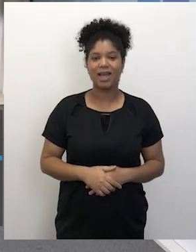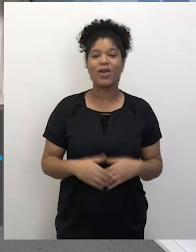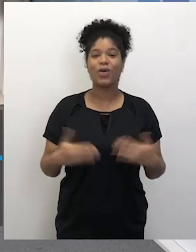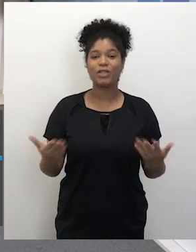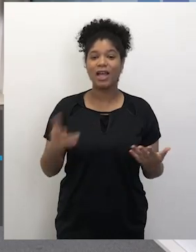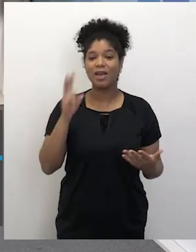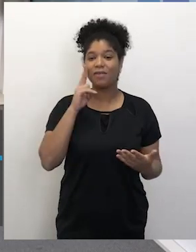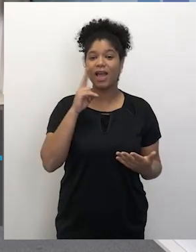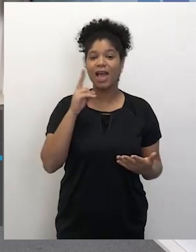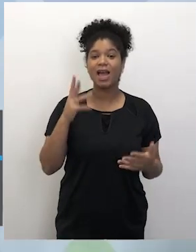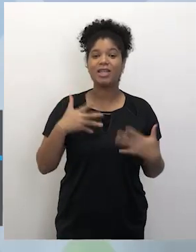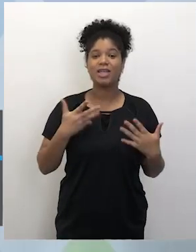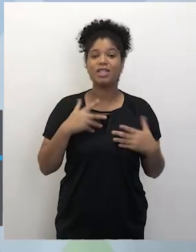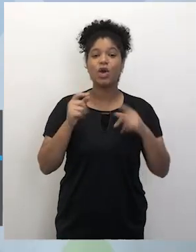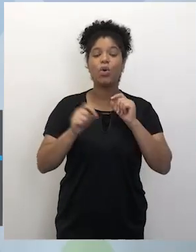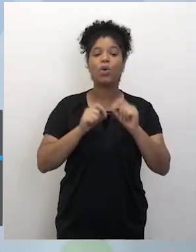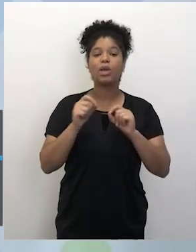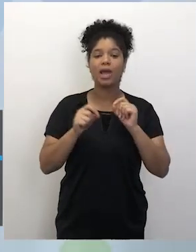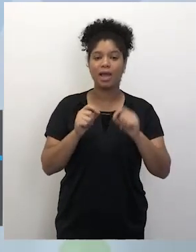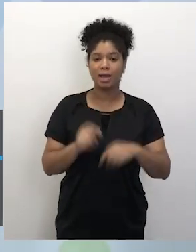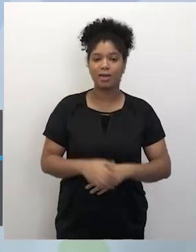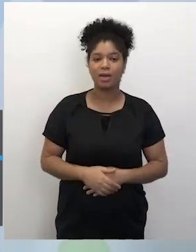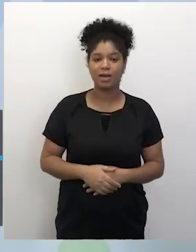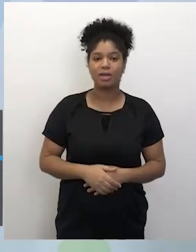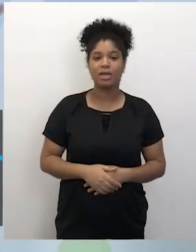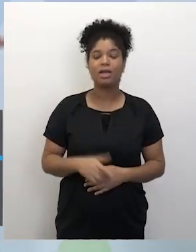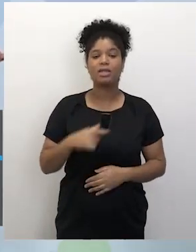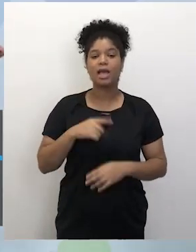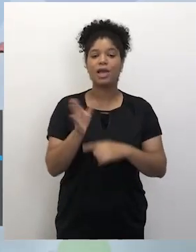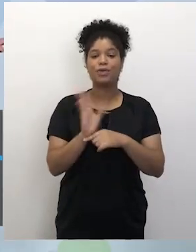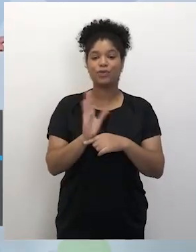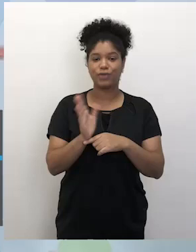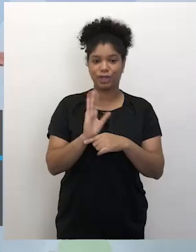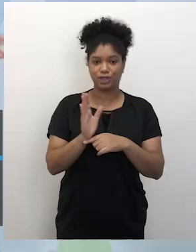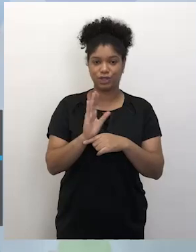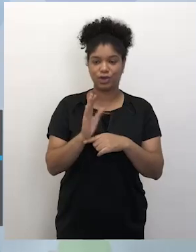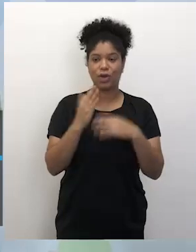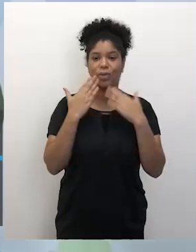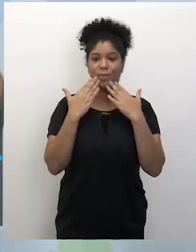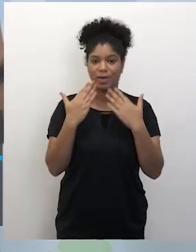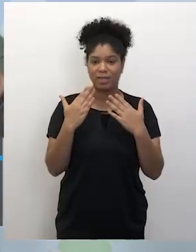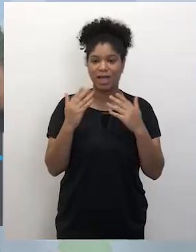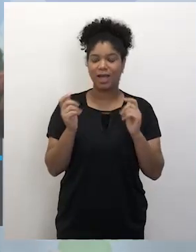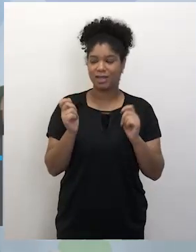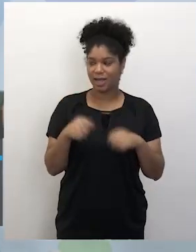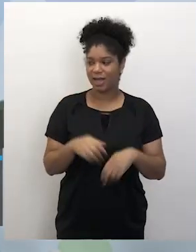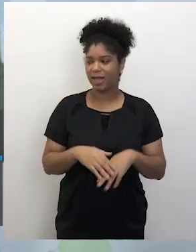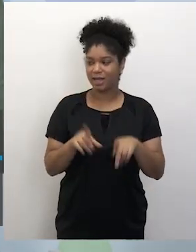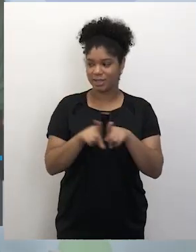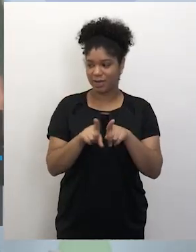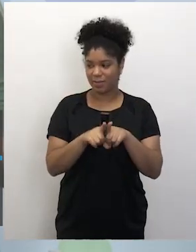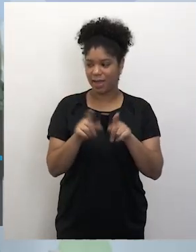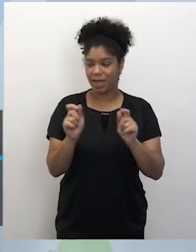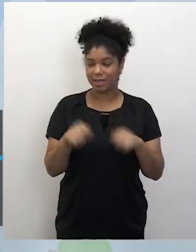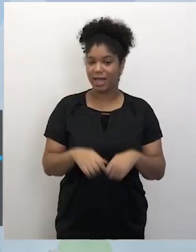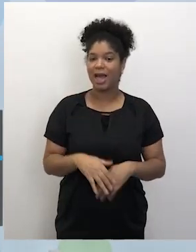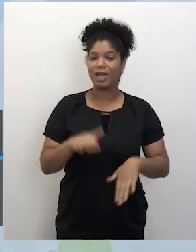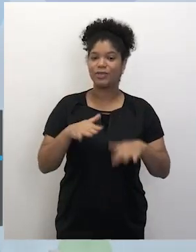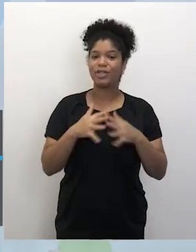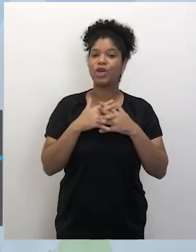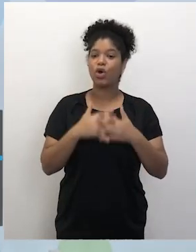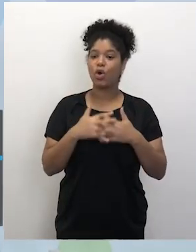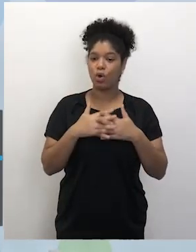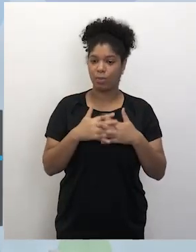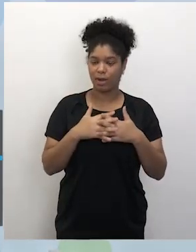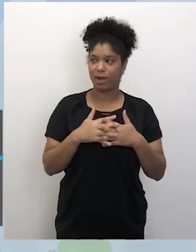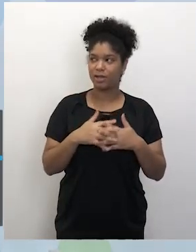nós vamos analisar? Eu pensei em trazer vídeos de alguém dançando, mas além de ser um pouco mais complicado em